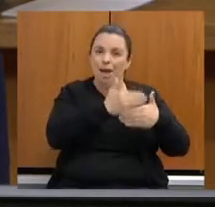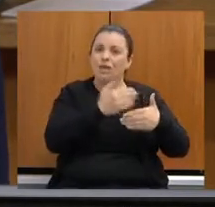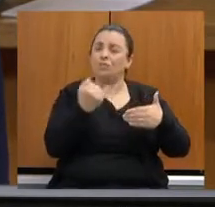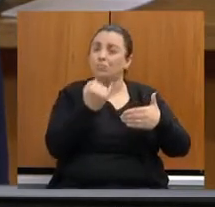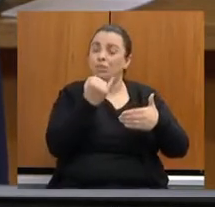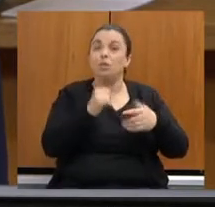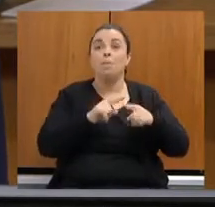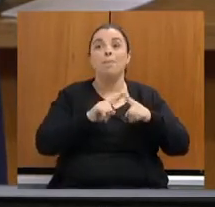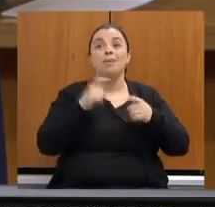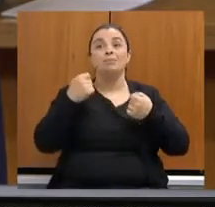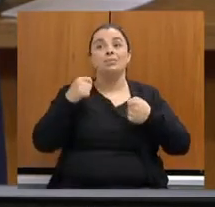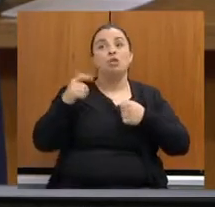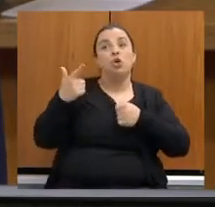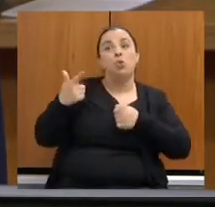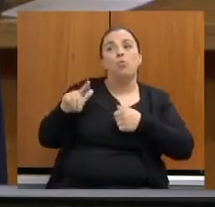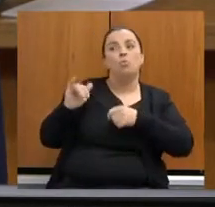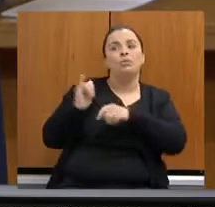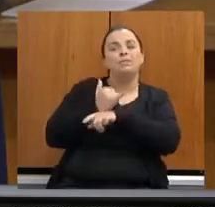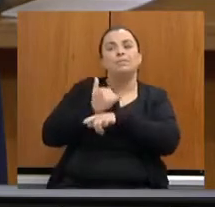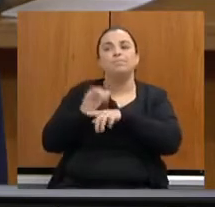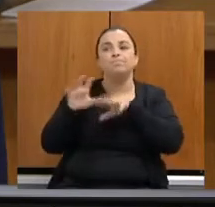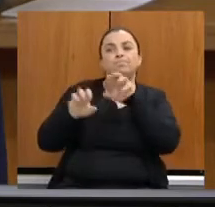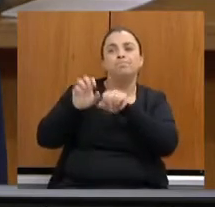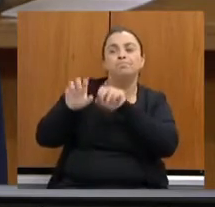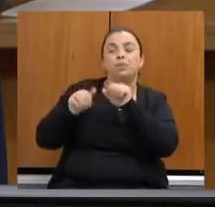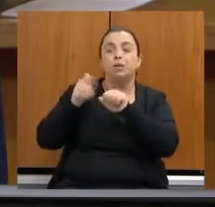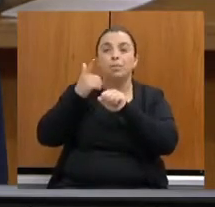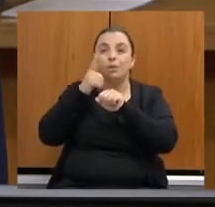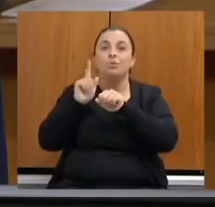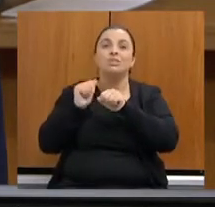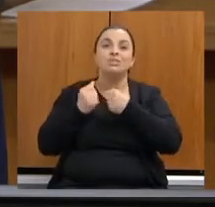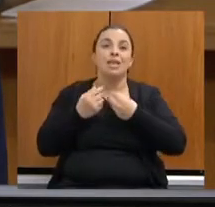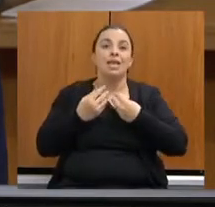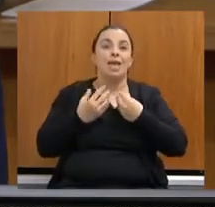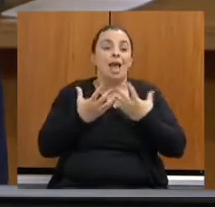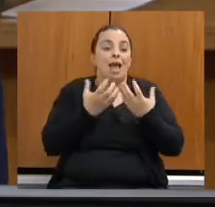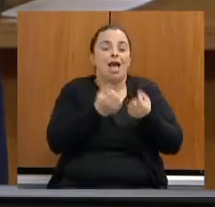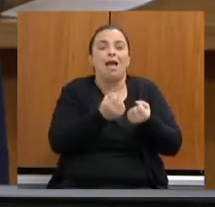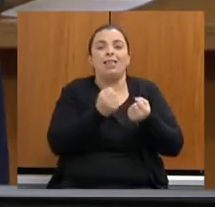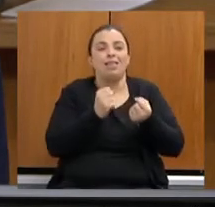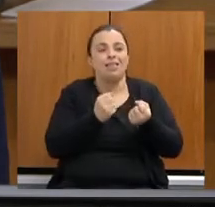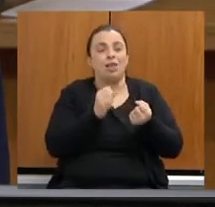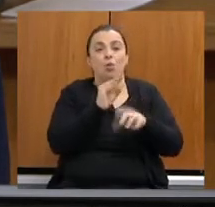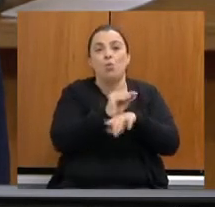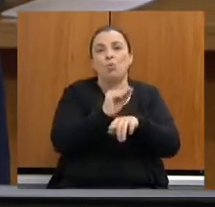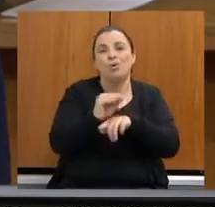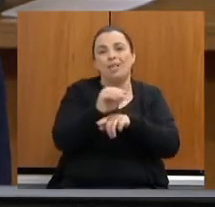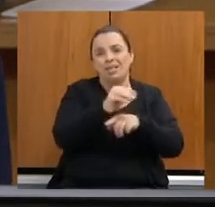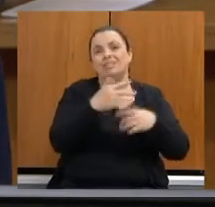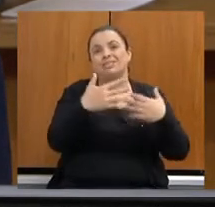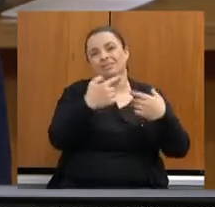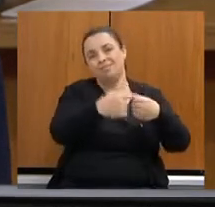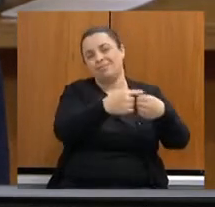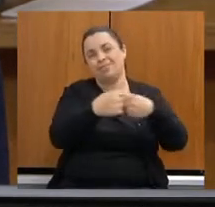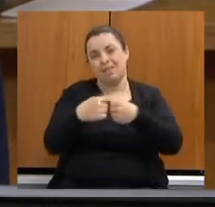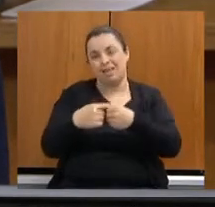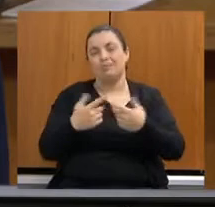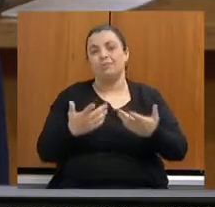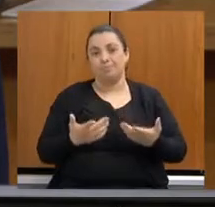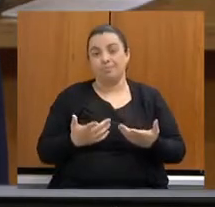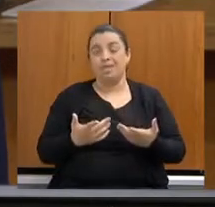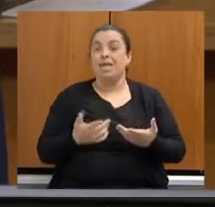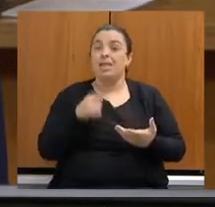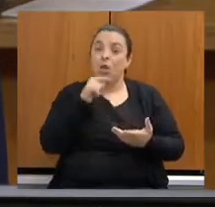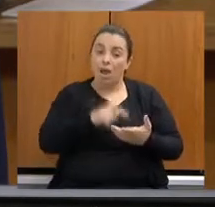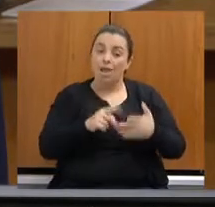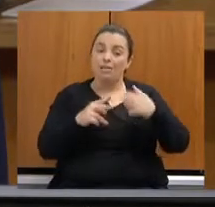para resolver essa questão do atendimento essa cidade a gente vai vai encaminhar paciência essa questão das pontes que a gente